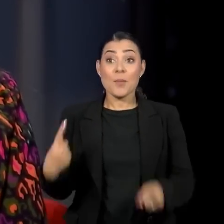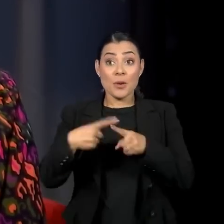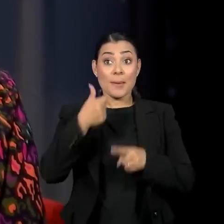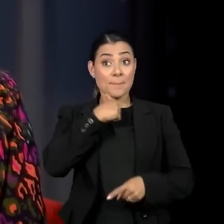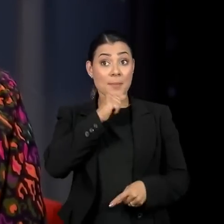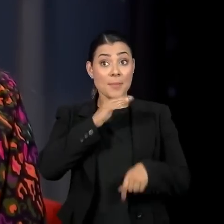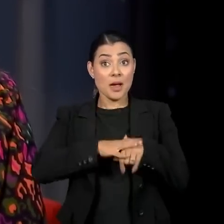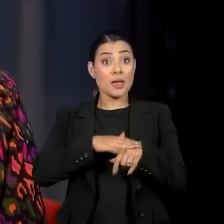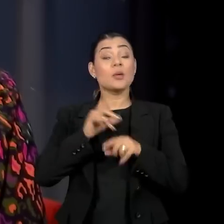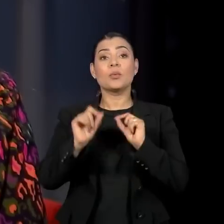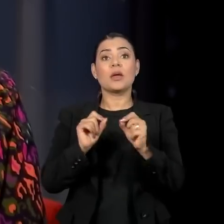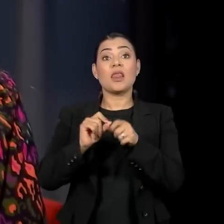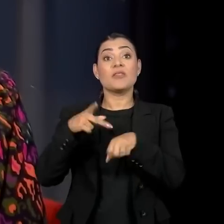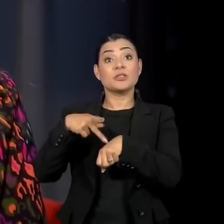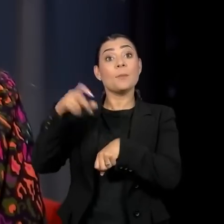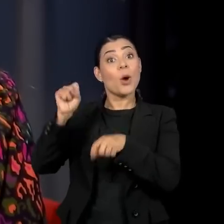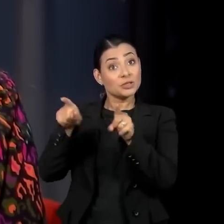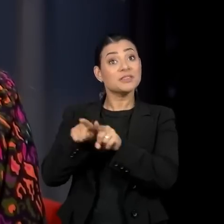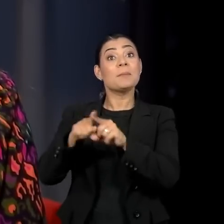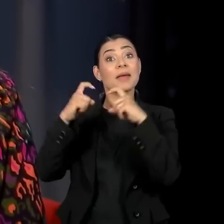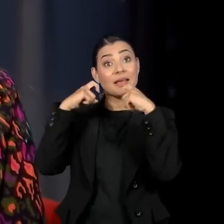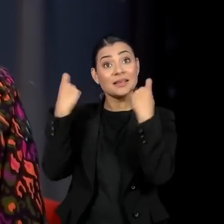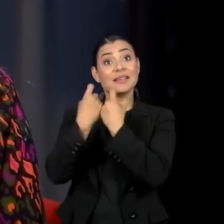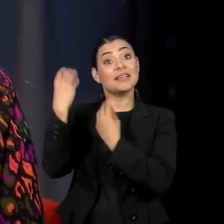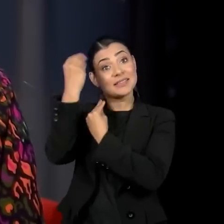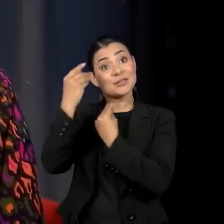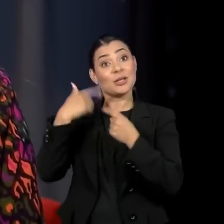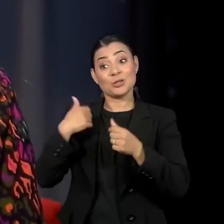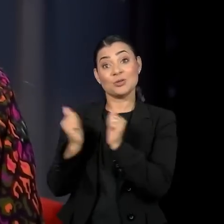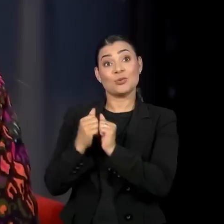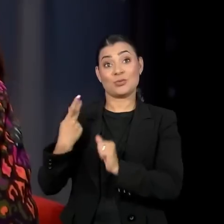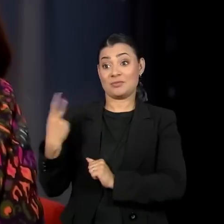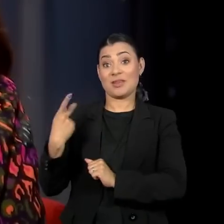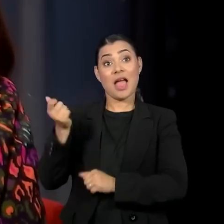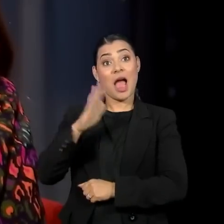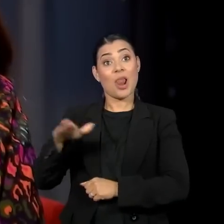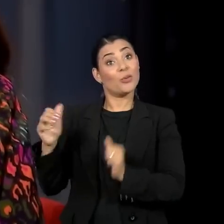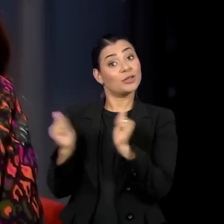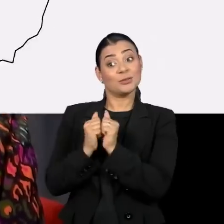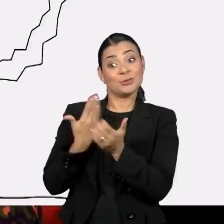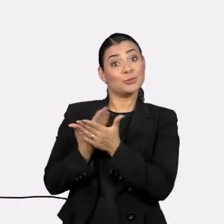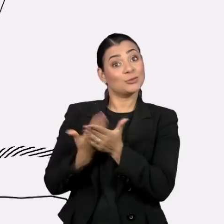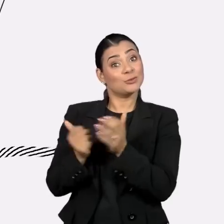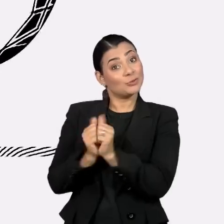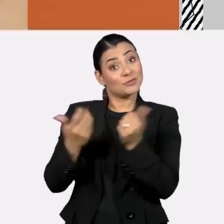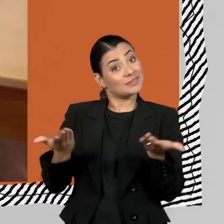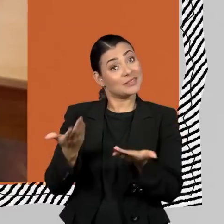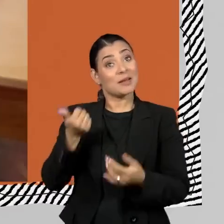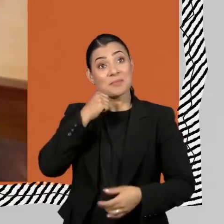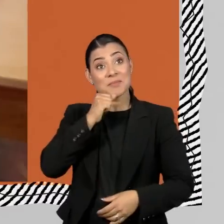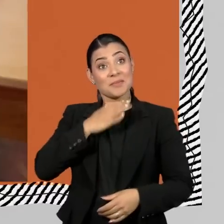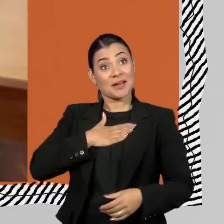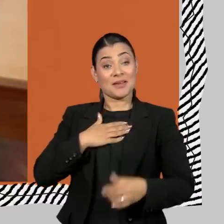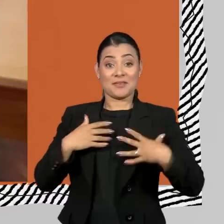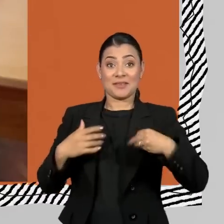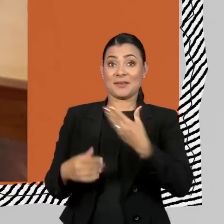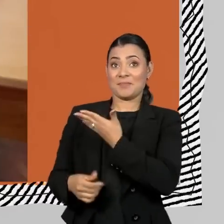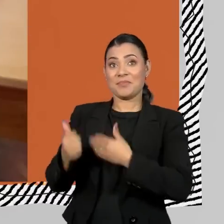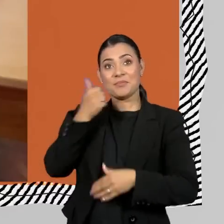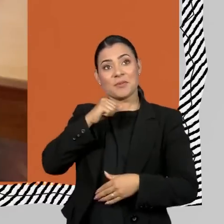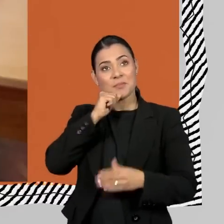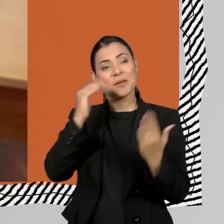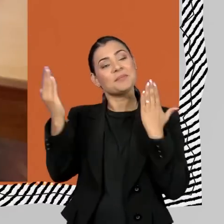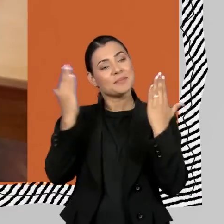para você ter ideia, ela fez pós-graduação em sexualidade comigo. Só fomos alunas de sexo juntas, mãe e filha. Que legal. Minha mãe é